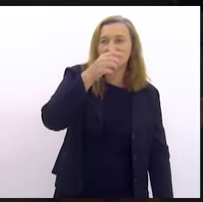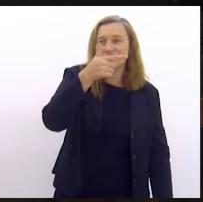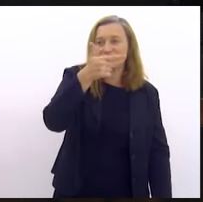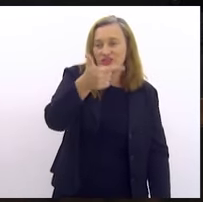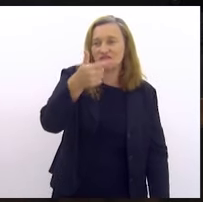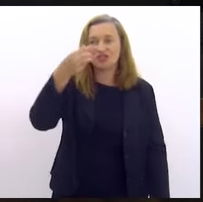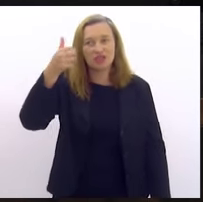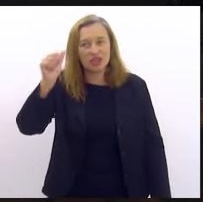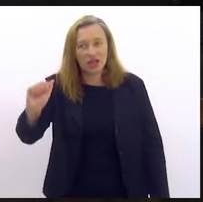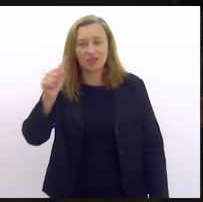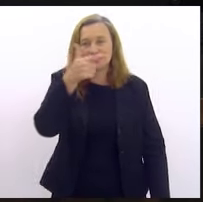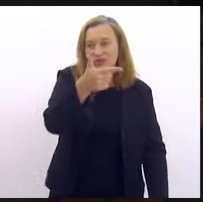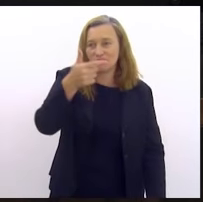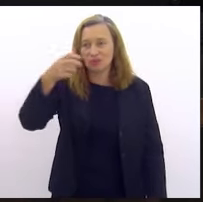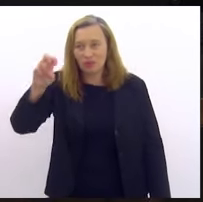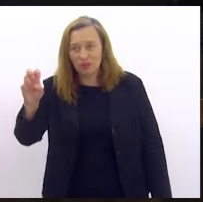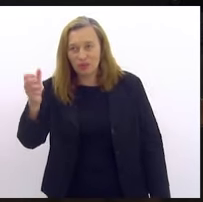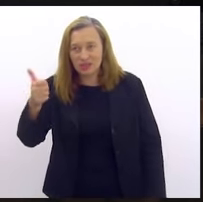820-A/2011,